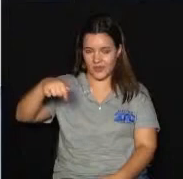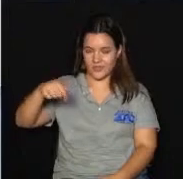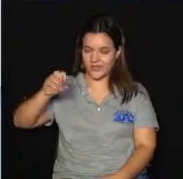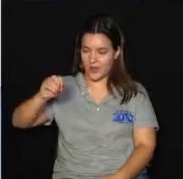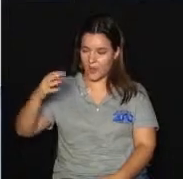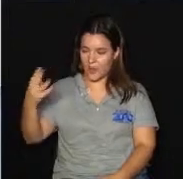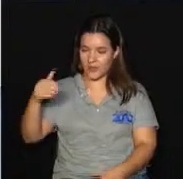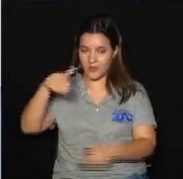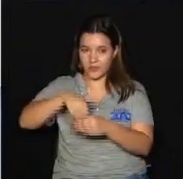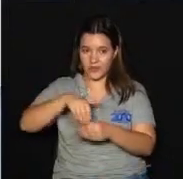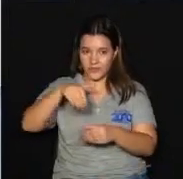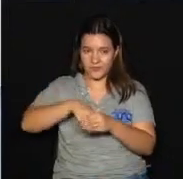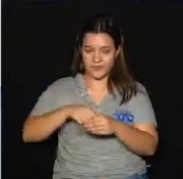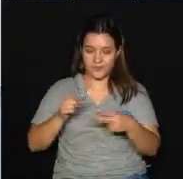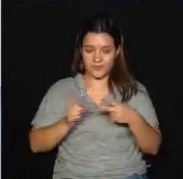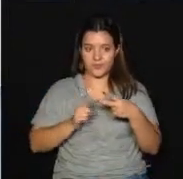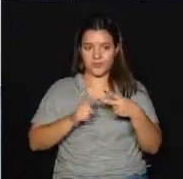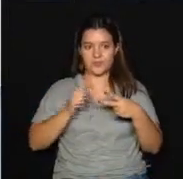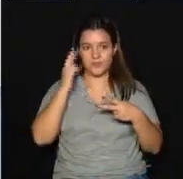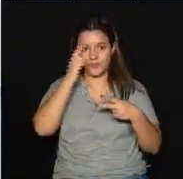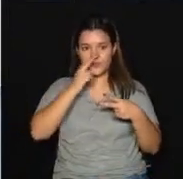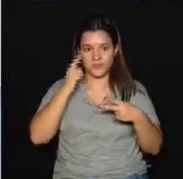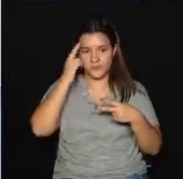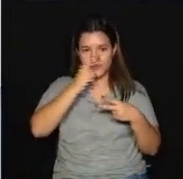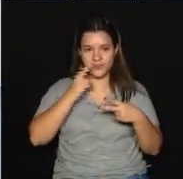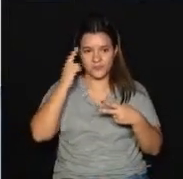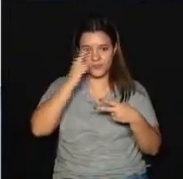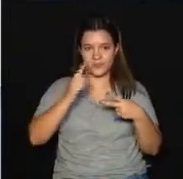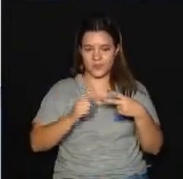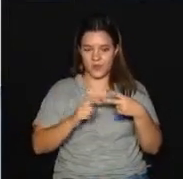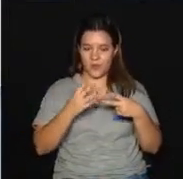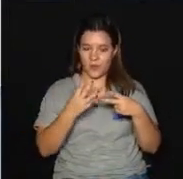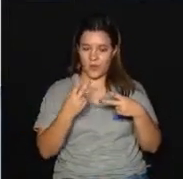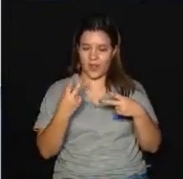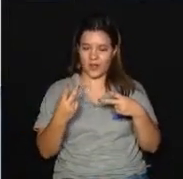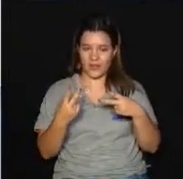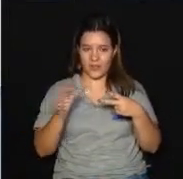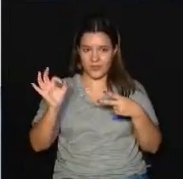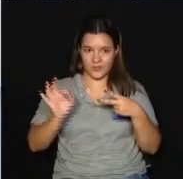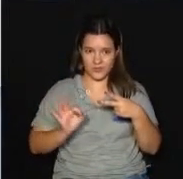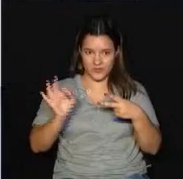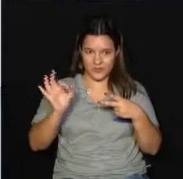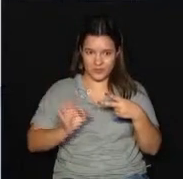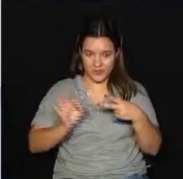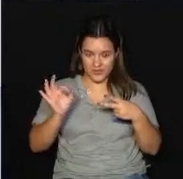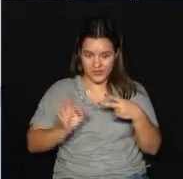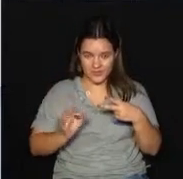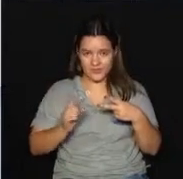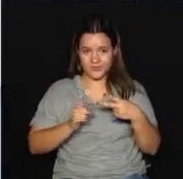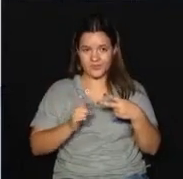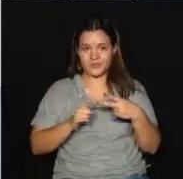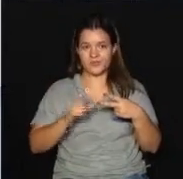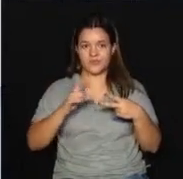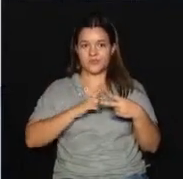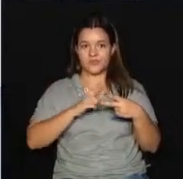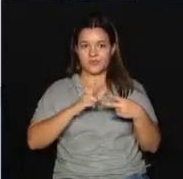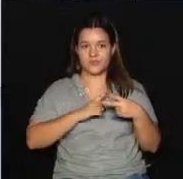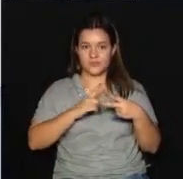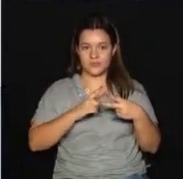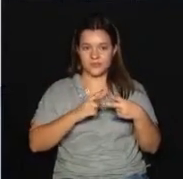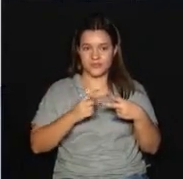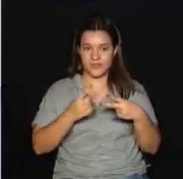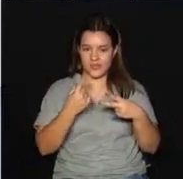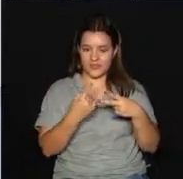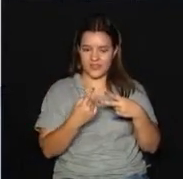215.704 votos. Rafa Zimbaldi, 42,73%, o que dá